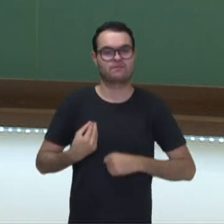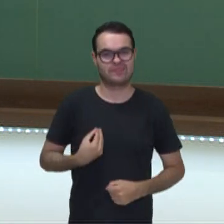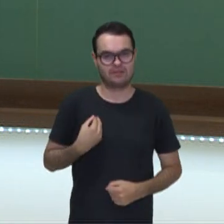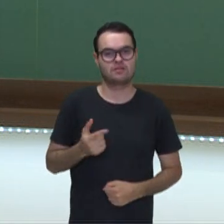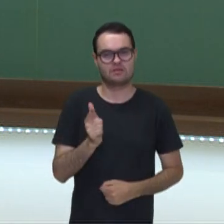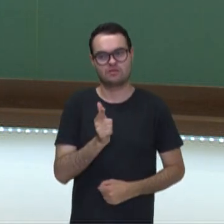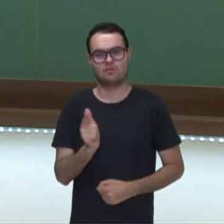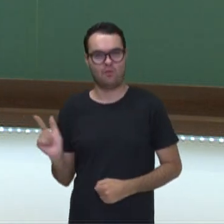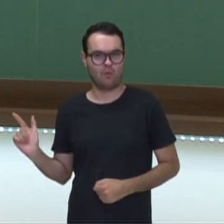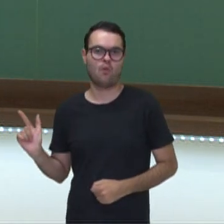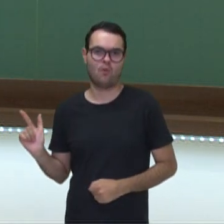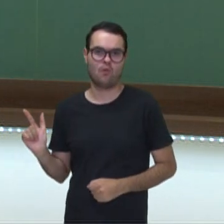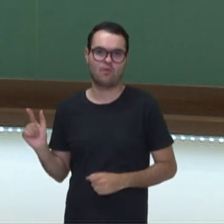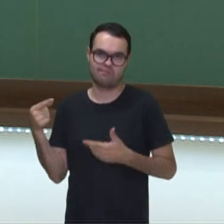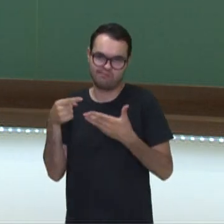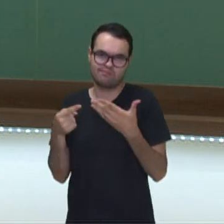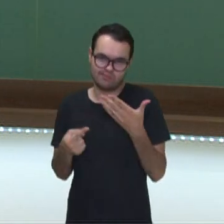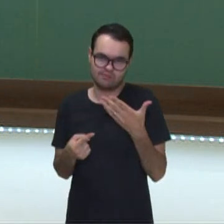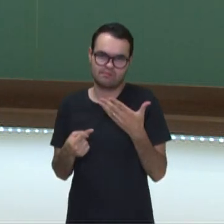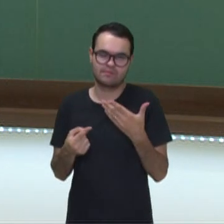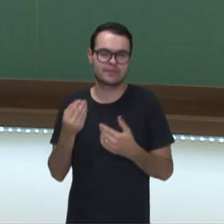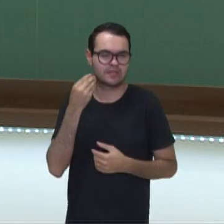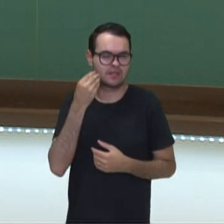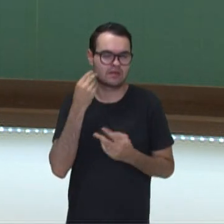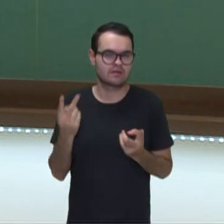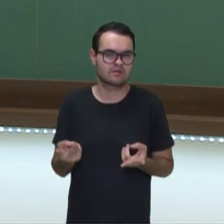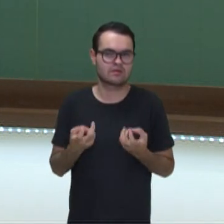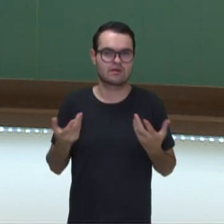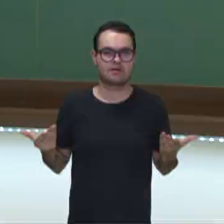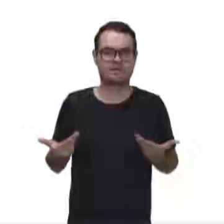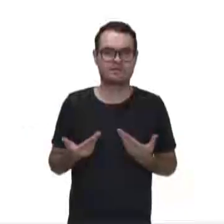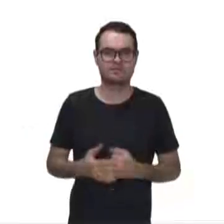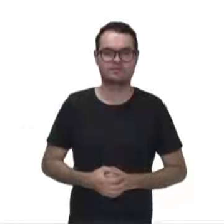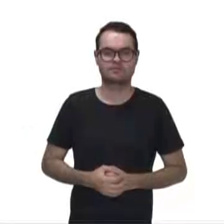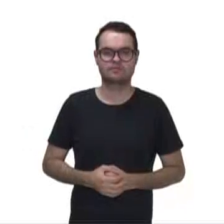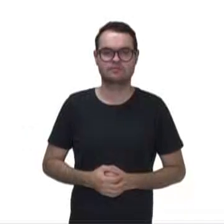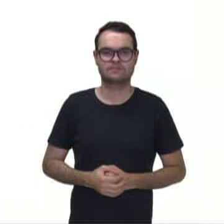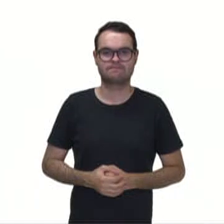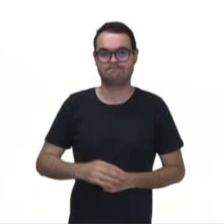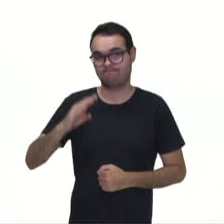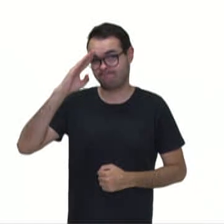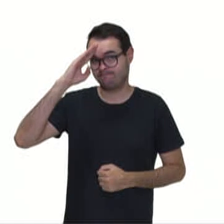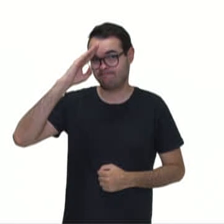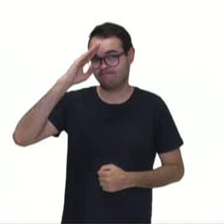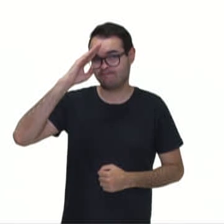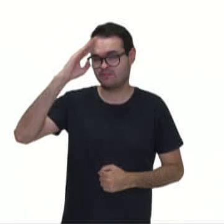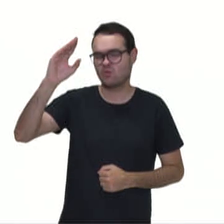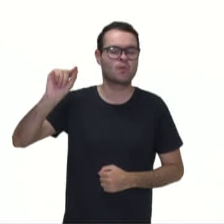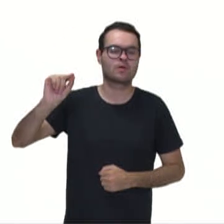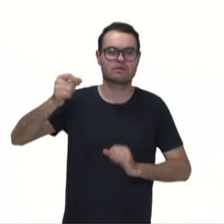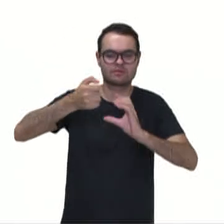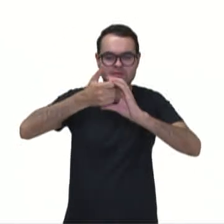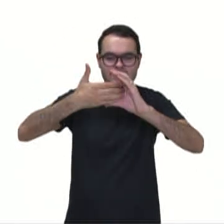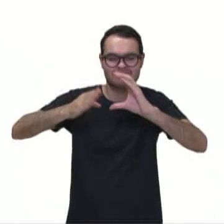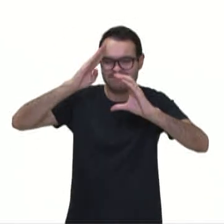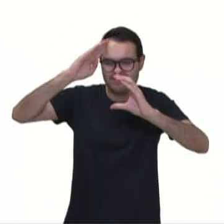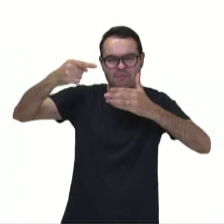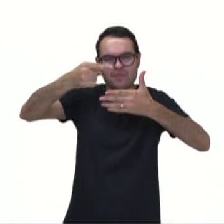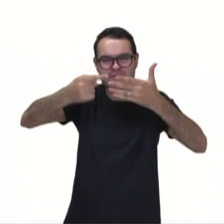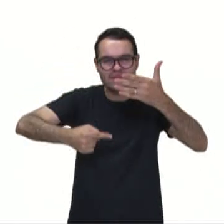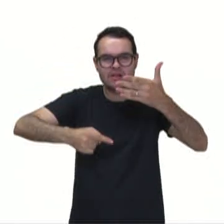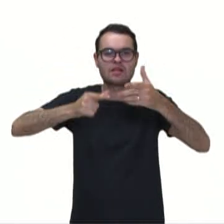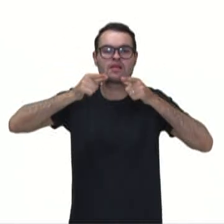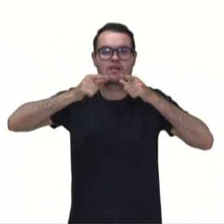questões, outros elementos que a gente vai tentar reconhecer agora. Entre as principais características da crônica, é possível destacar